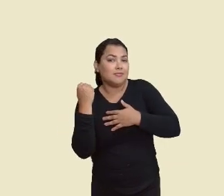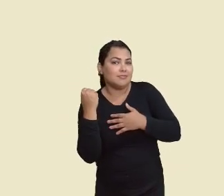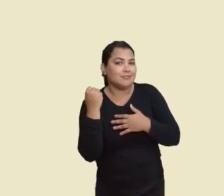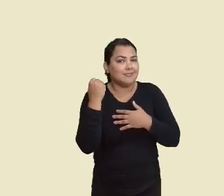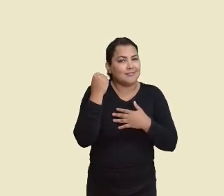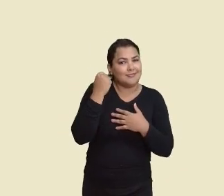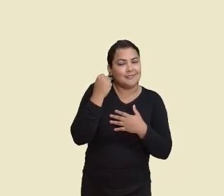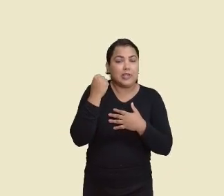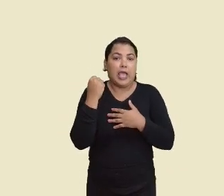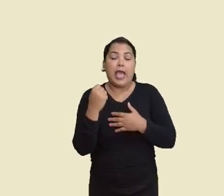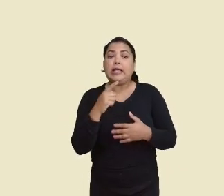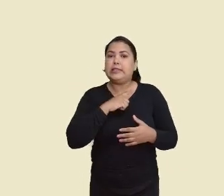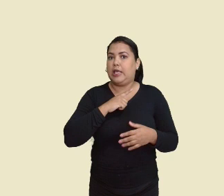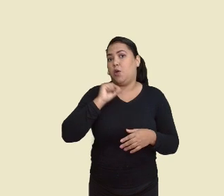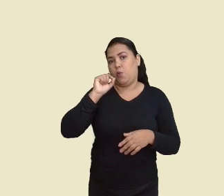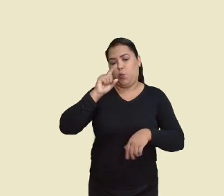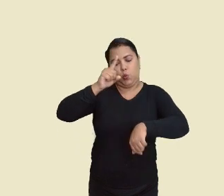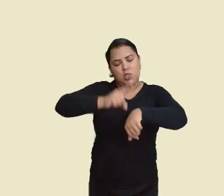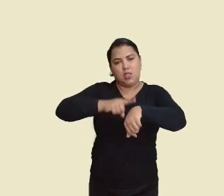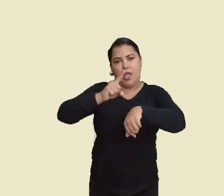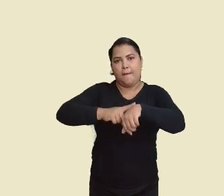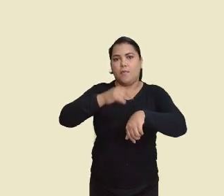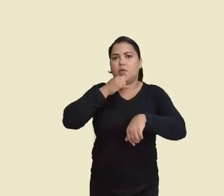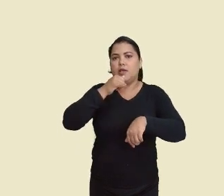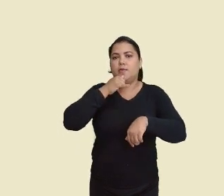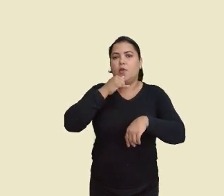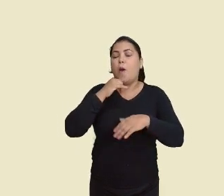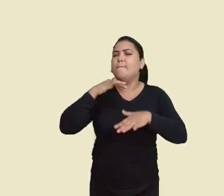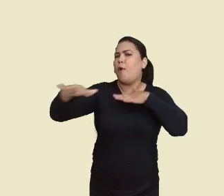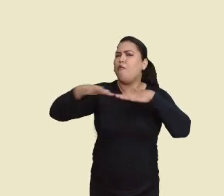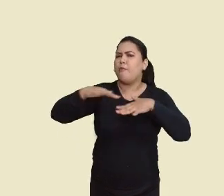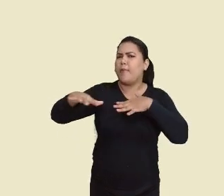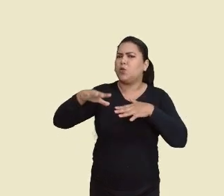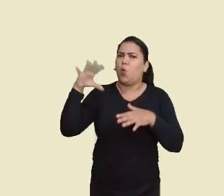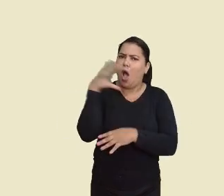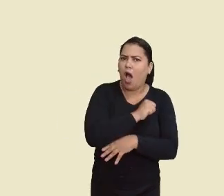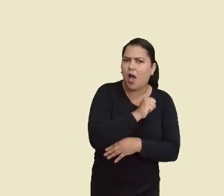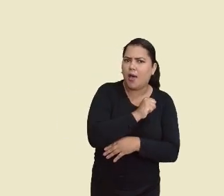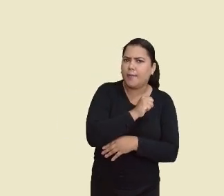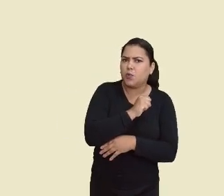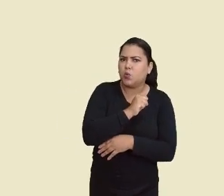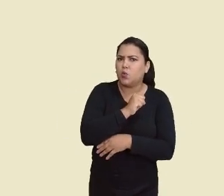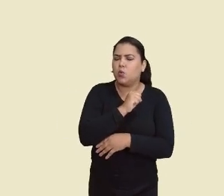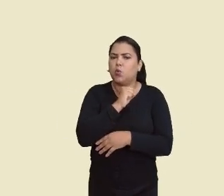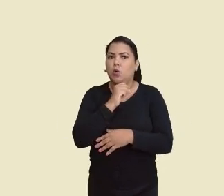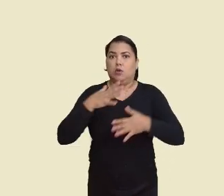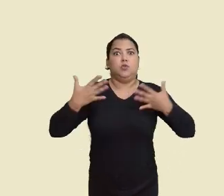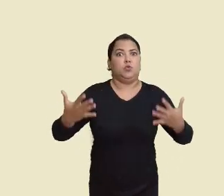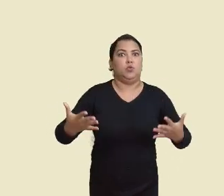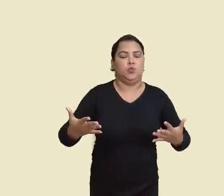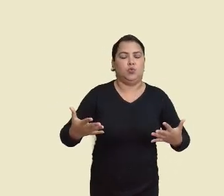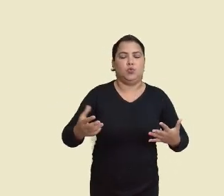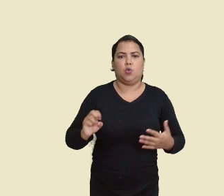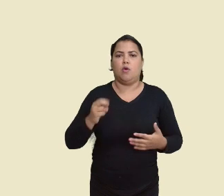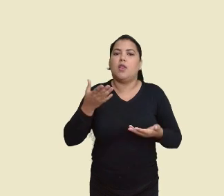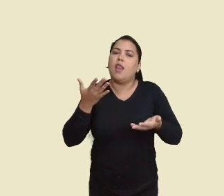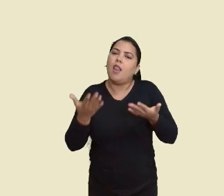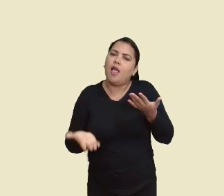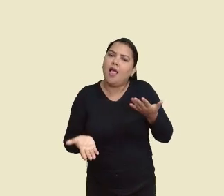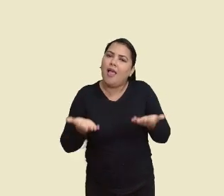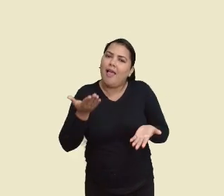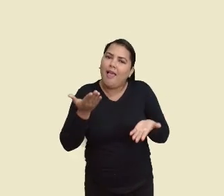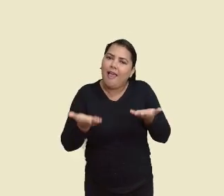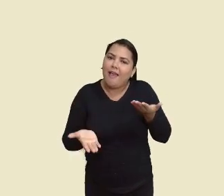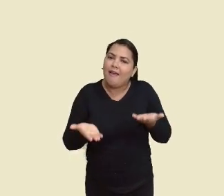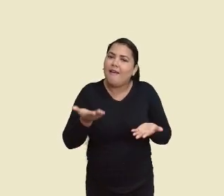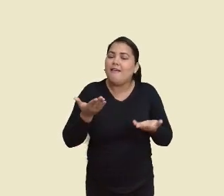tem o tempo, né? Esse movimento ele vai ser rápido, ele vai ser súbito, ele vai ser instantâneo, ele vai ser leve.